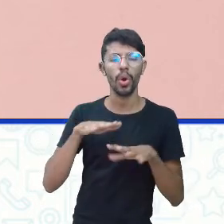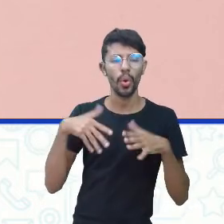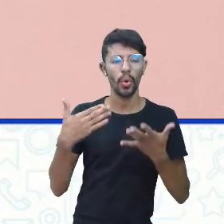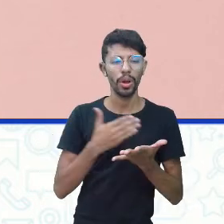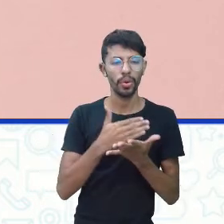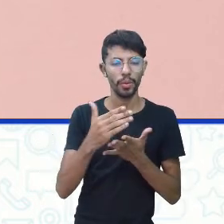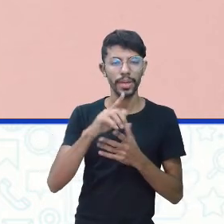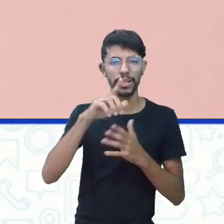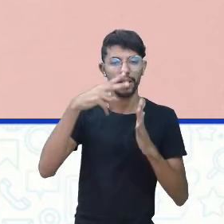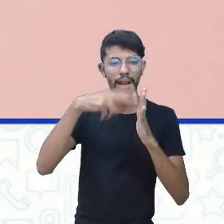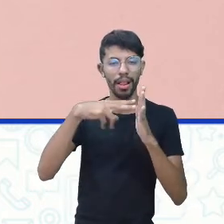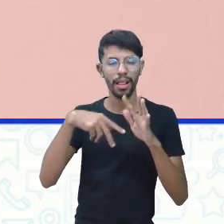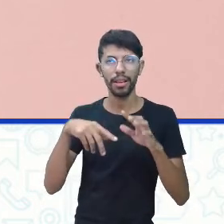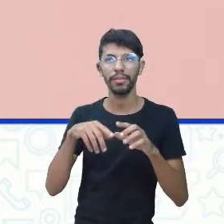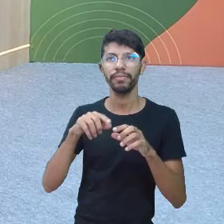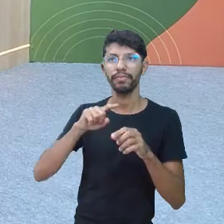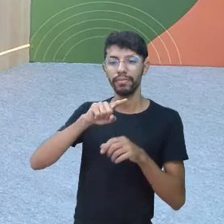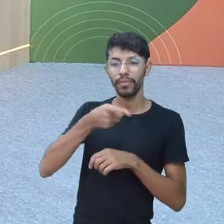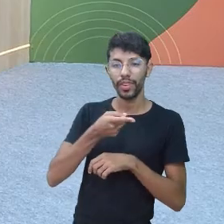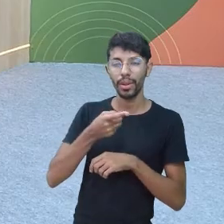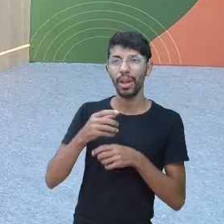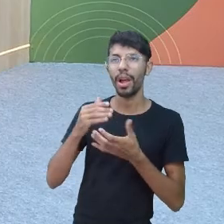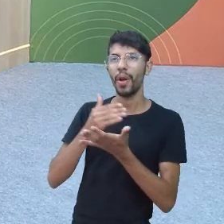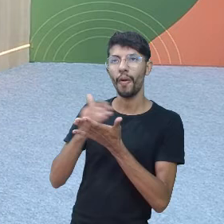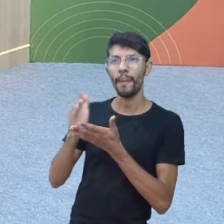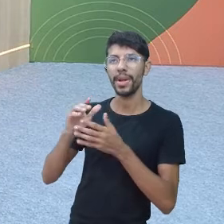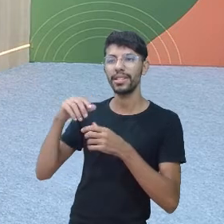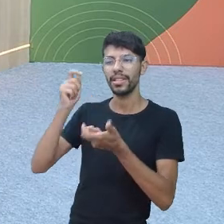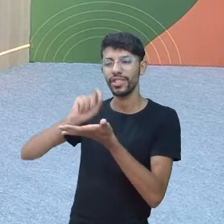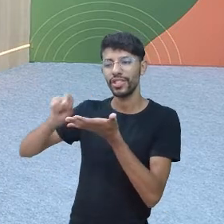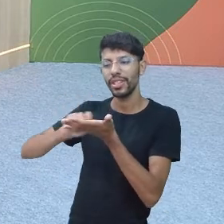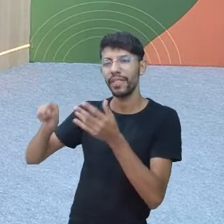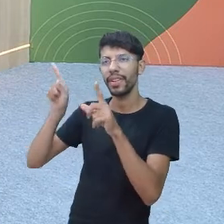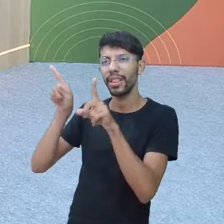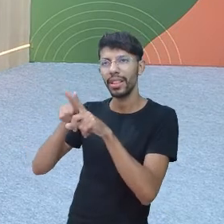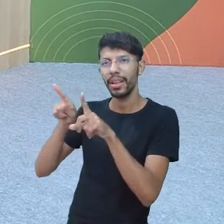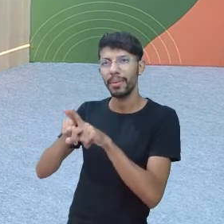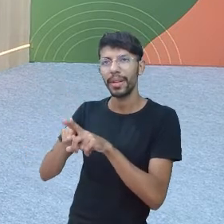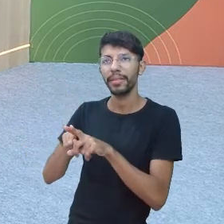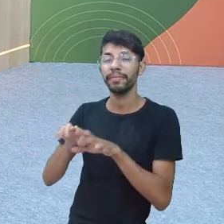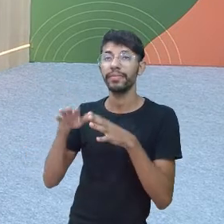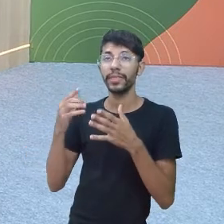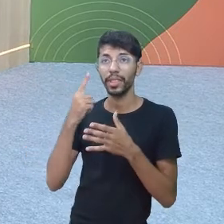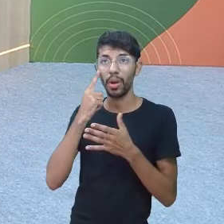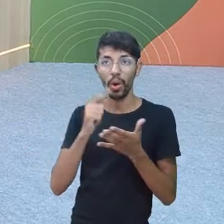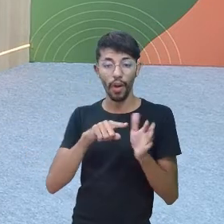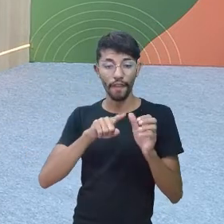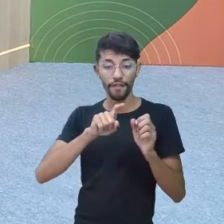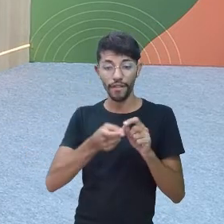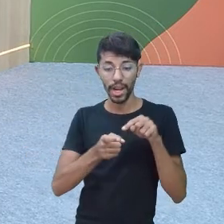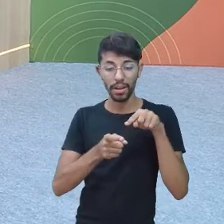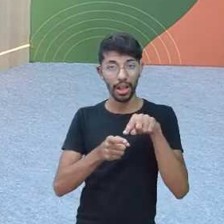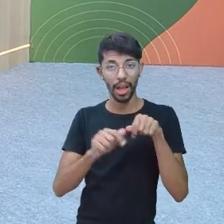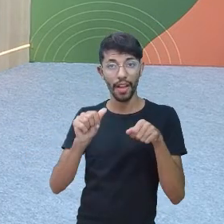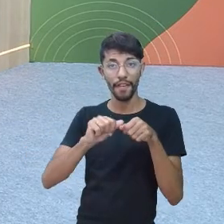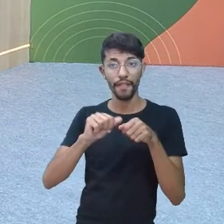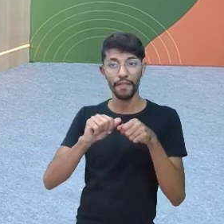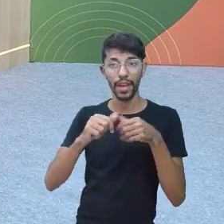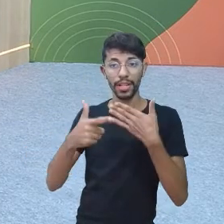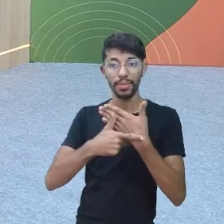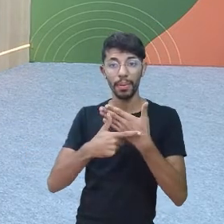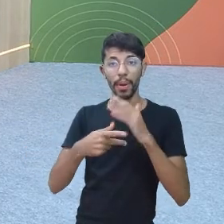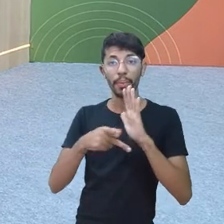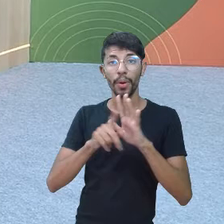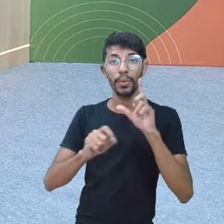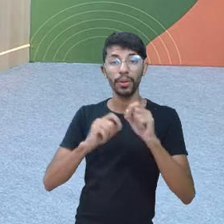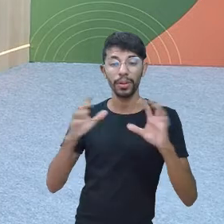escrever também. Então, essa vírgula ali, que é da frase de Clarice, ela está fazendo esse papel de ligação entre os